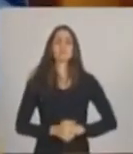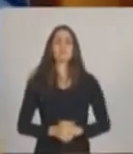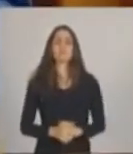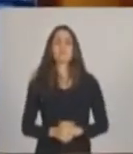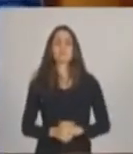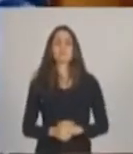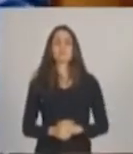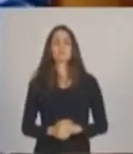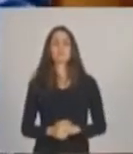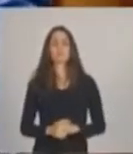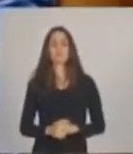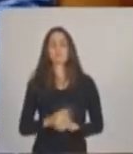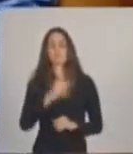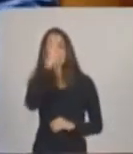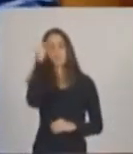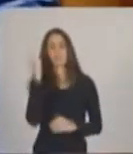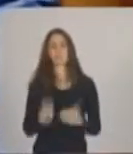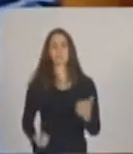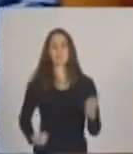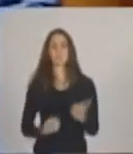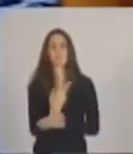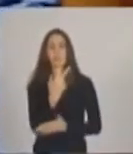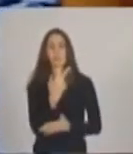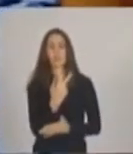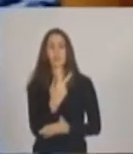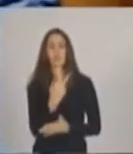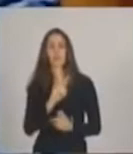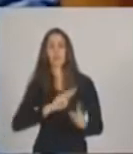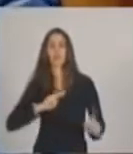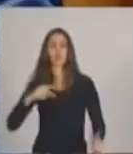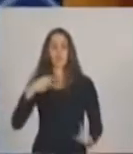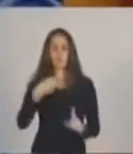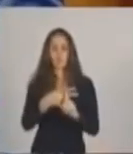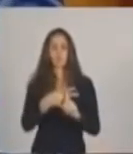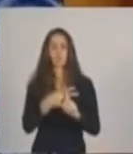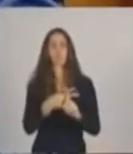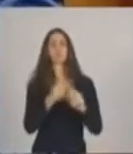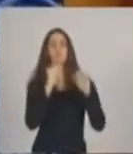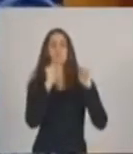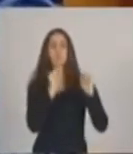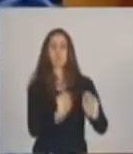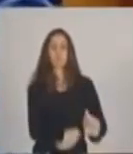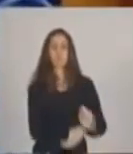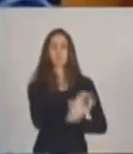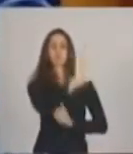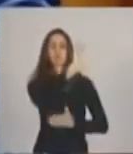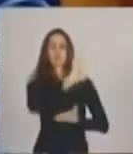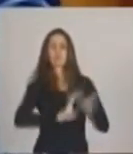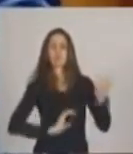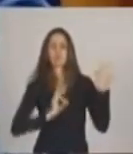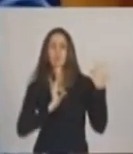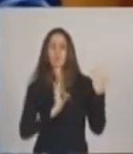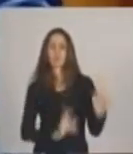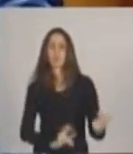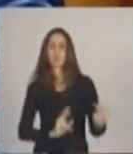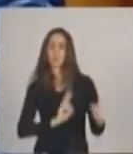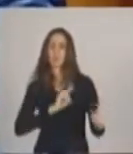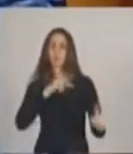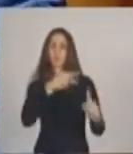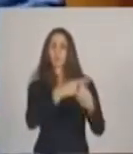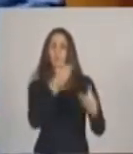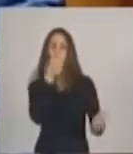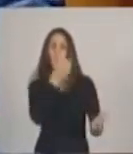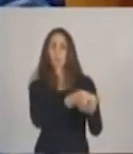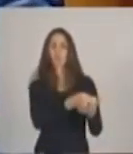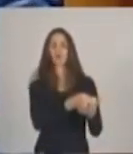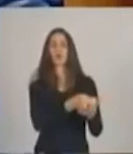O consumidor que efetuar o pagamento de quantia cobrada indevidamente tem direito à devolução de valor igual ou ao dobro do que pagou em